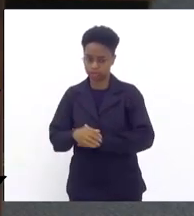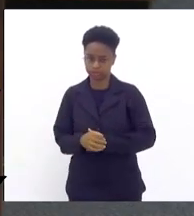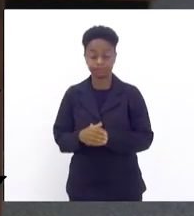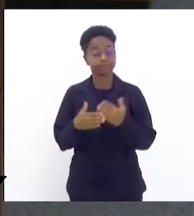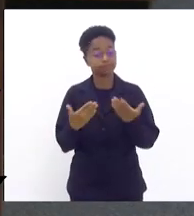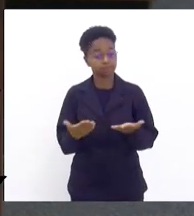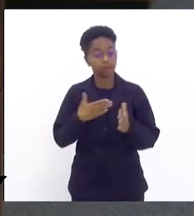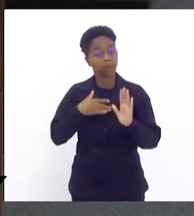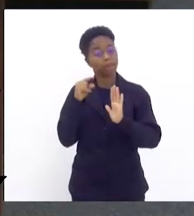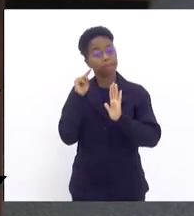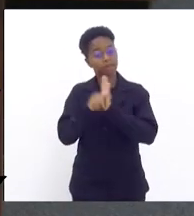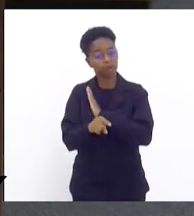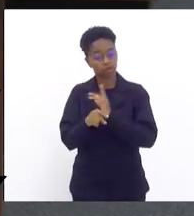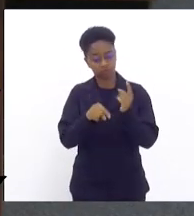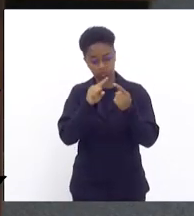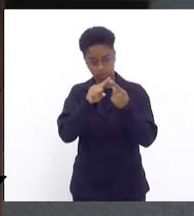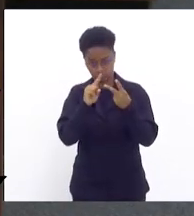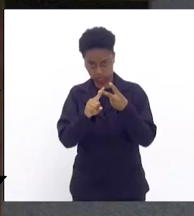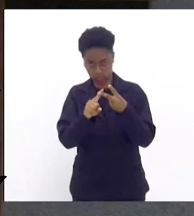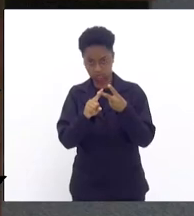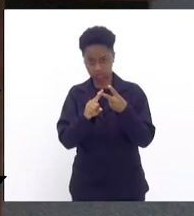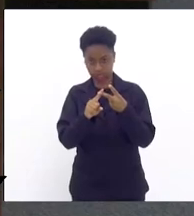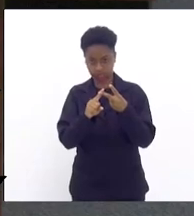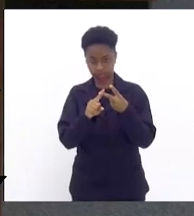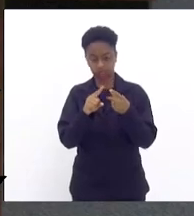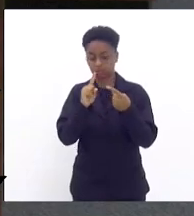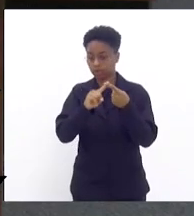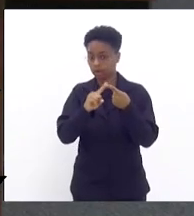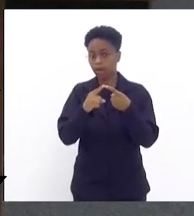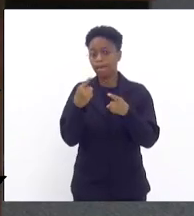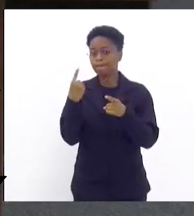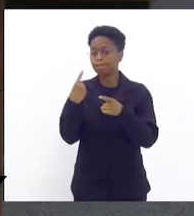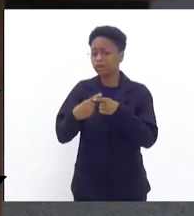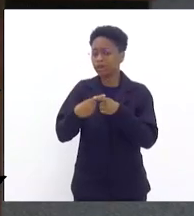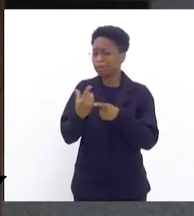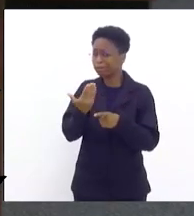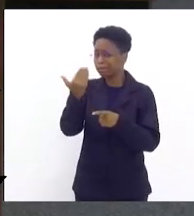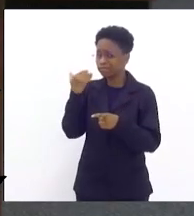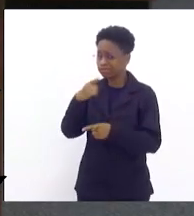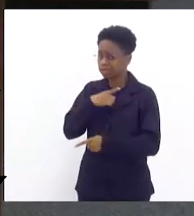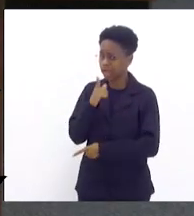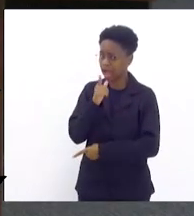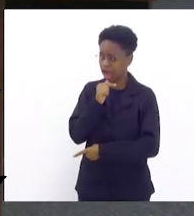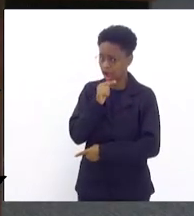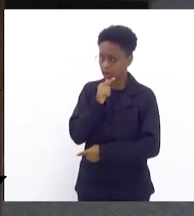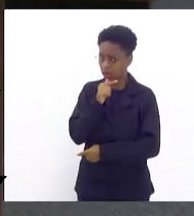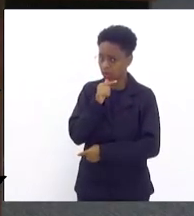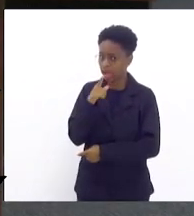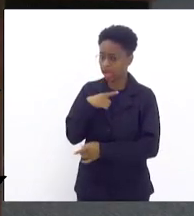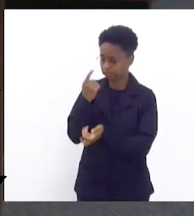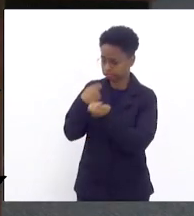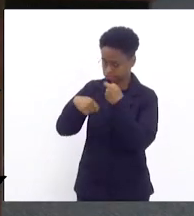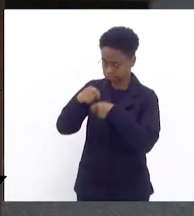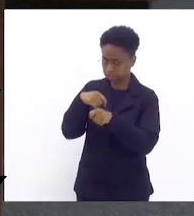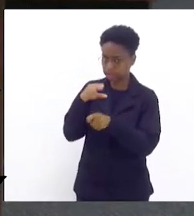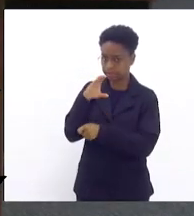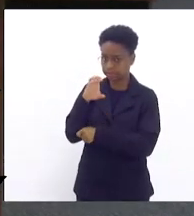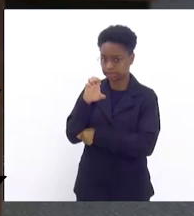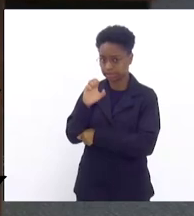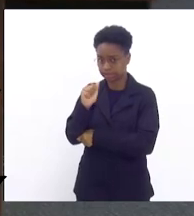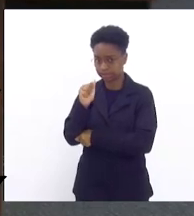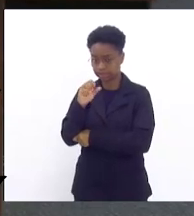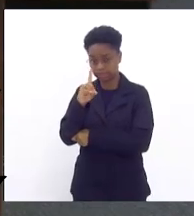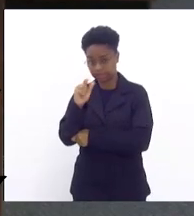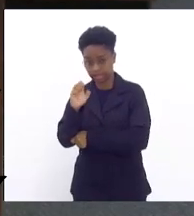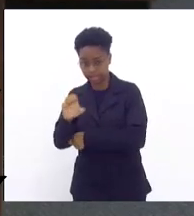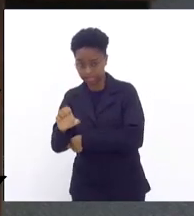pergunta que eu queria fazer, são duas, na verdade, é porque antes tinha água, era administrado pela SEDAI, e agora